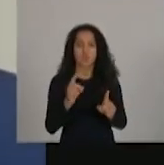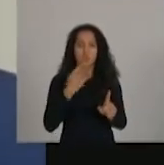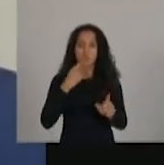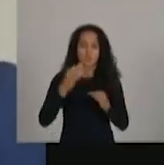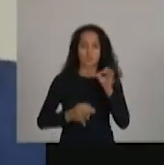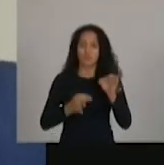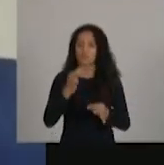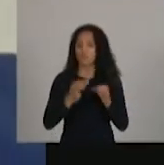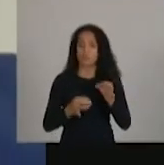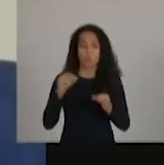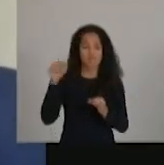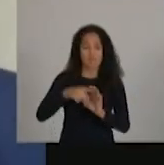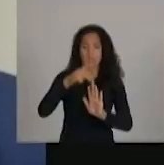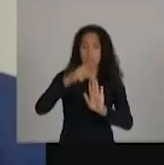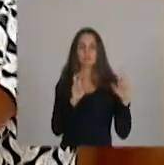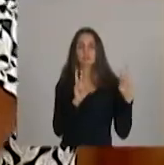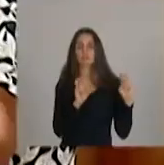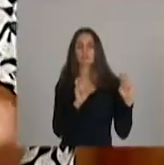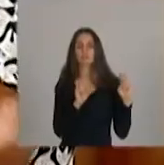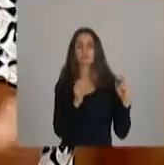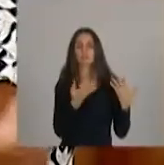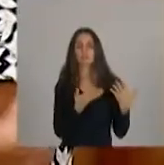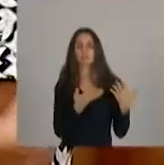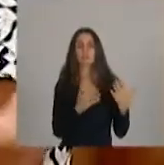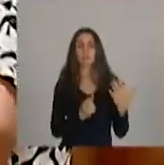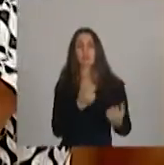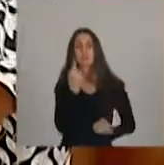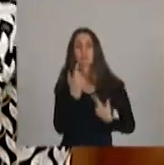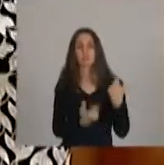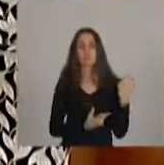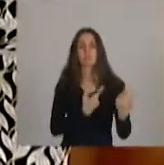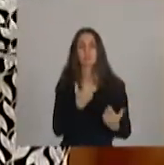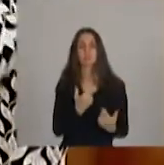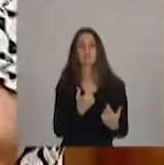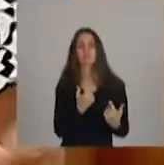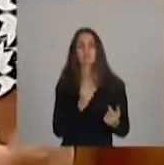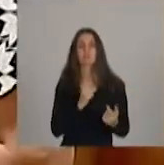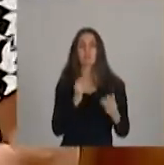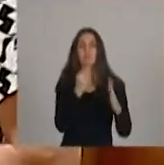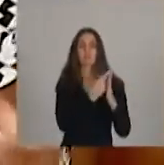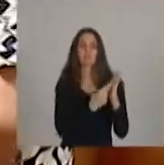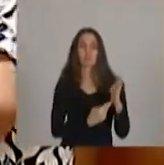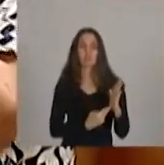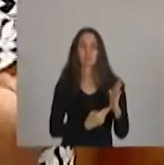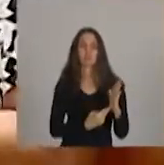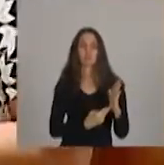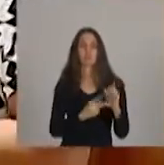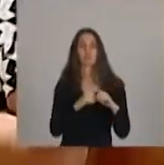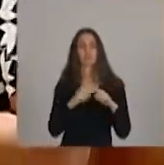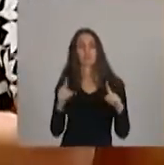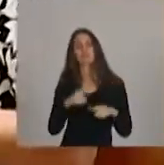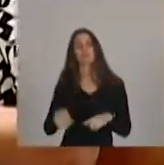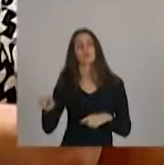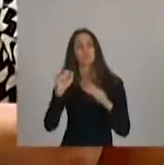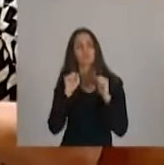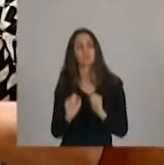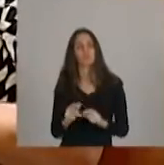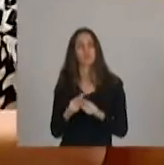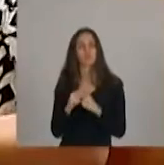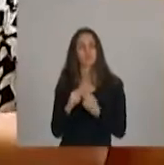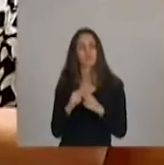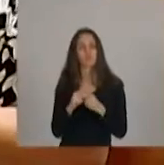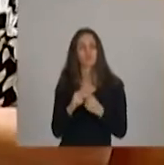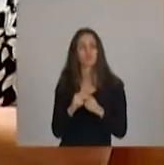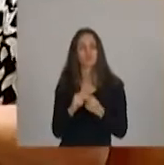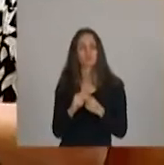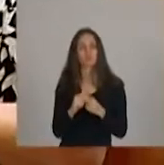justificativa nenhuma para esse projeto estar trancando pauta. Muitas situações se dão por conta do regimento, mas que nós podemos fazer essas correções